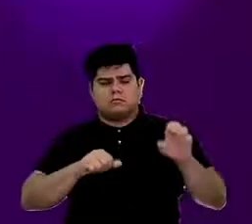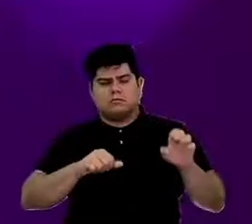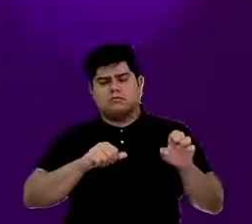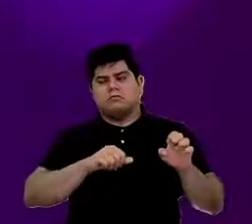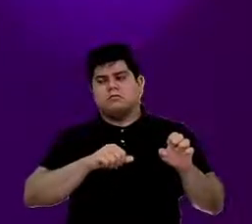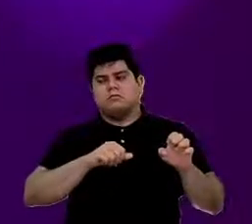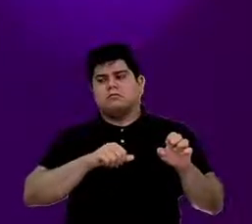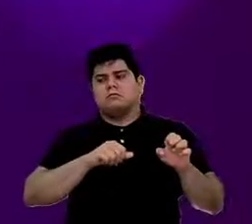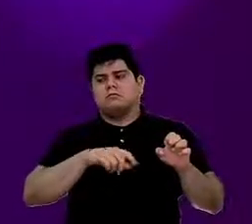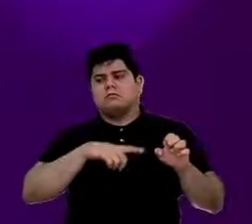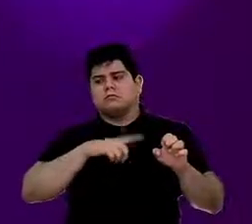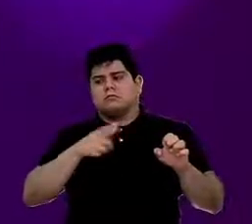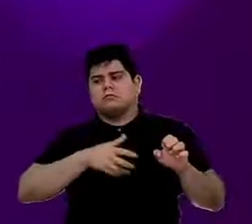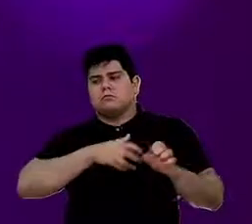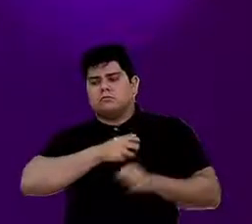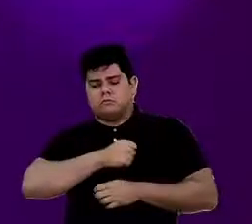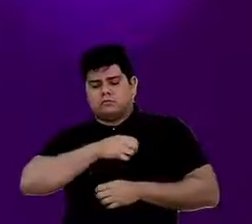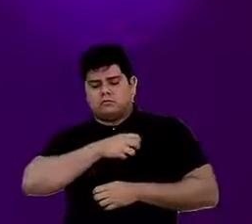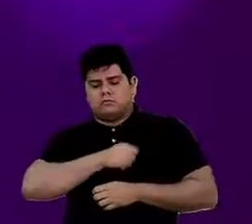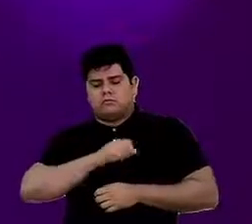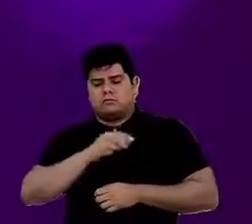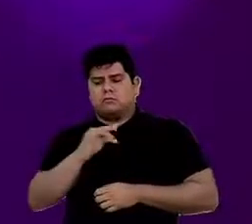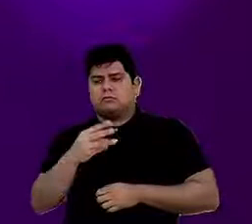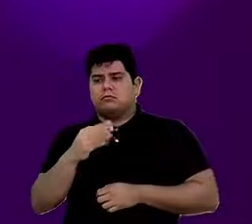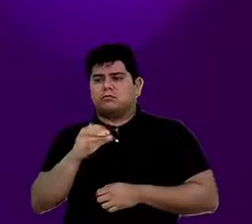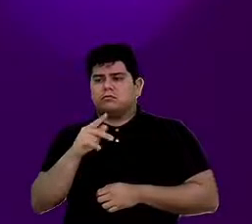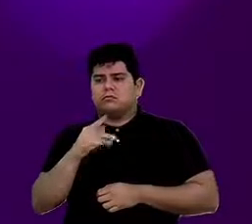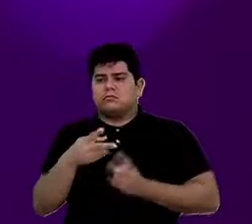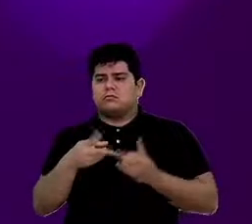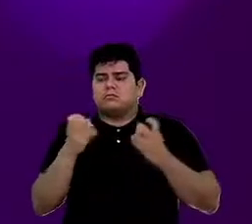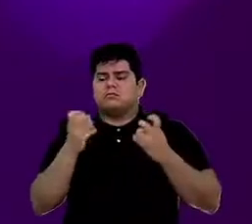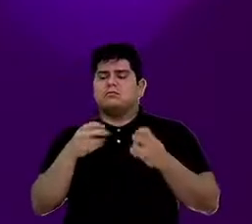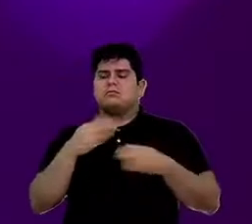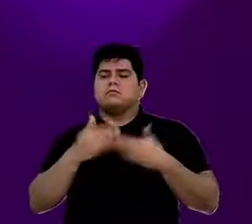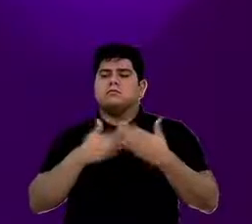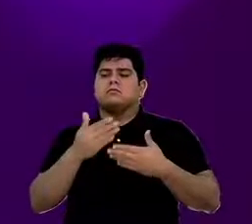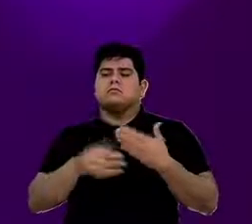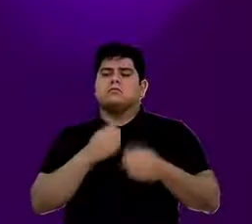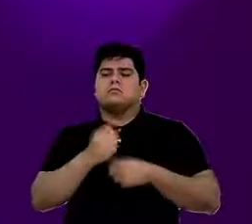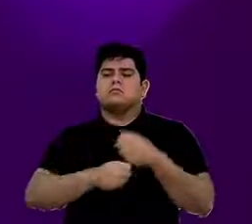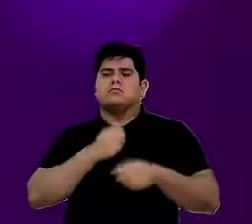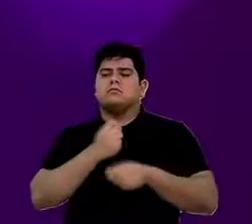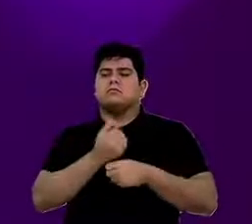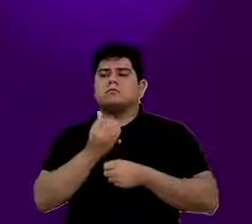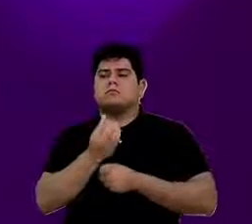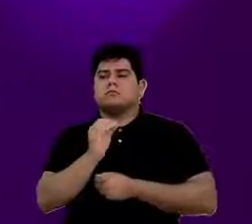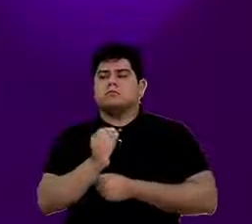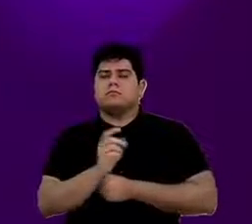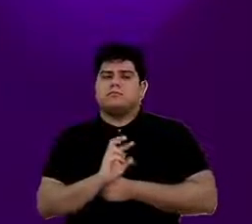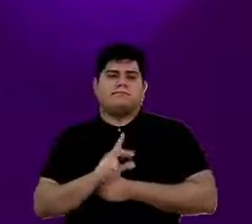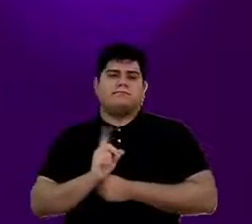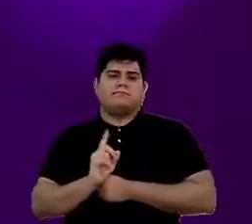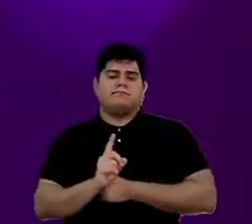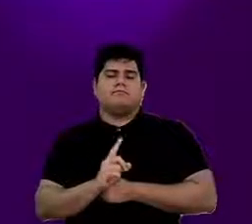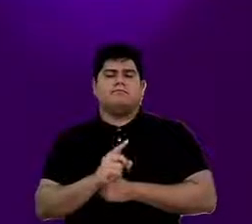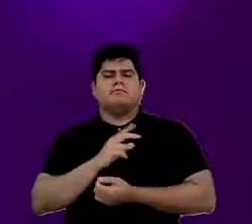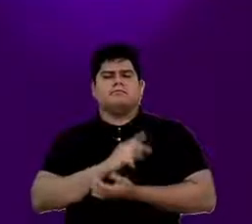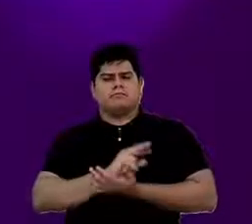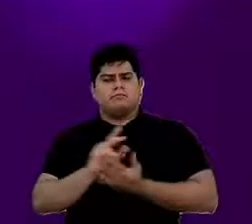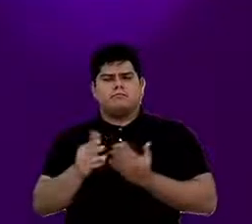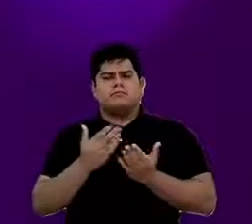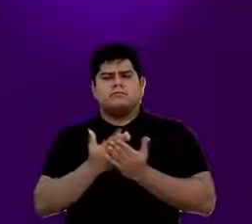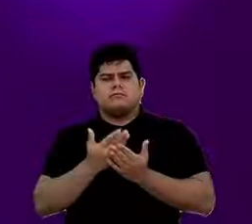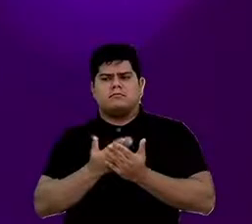a insuficiência tricúspide, e a gente percebeu, né, ao longo desses 60 anos, que não é bem assim. Diversos